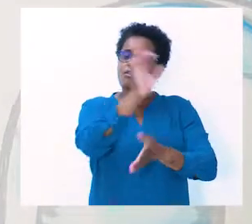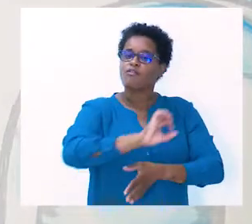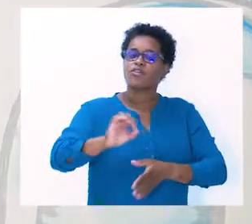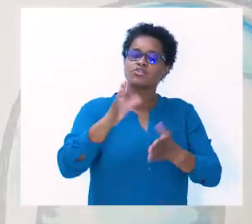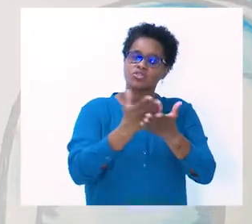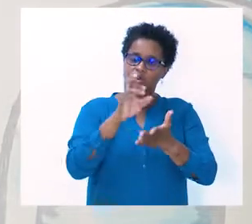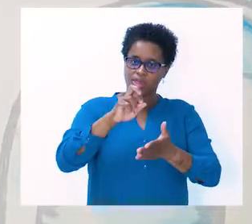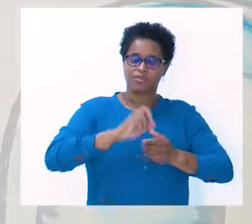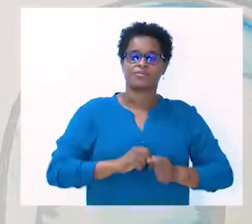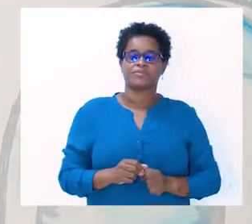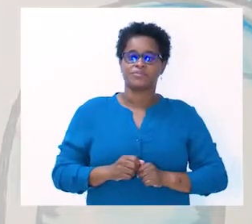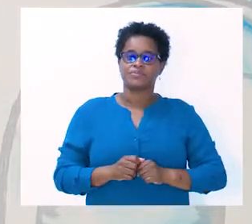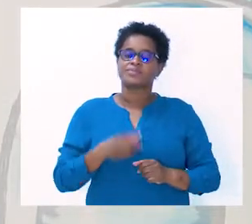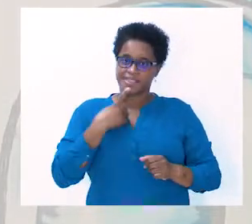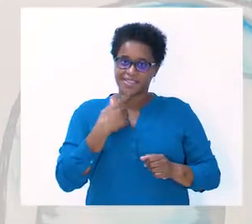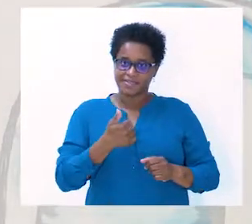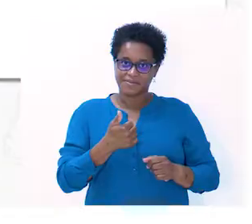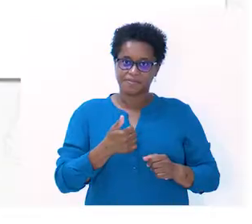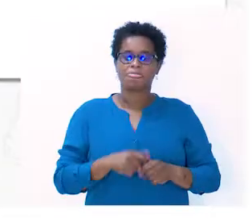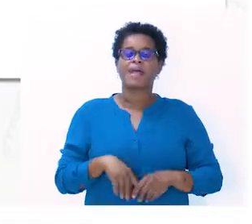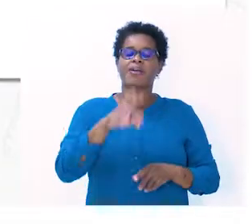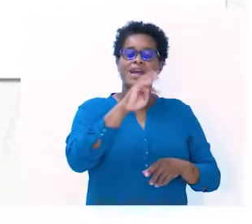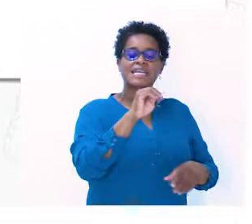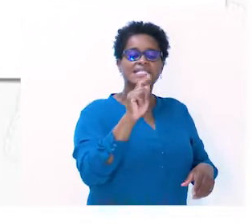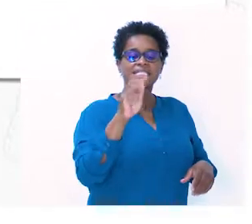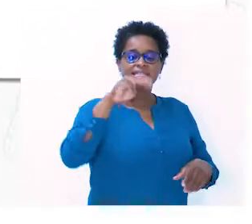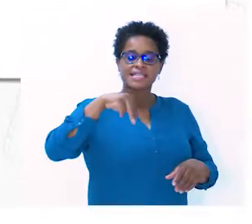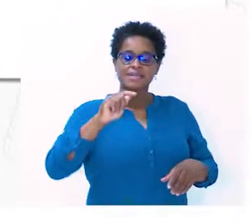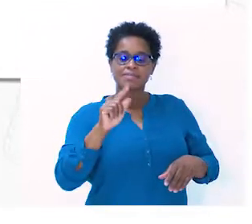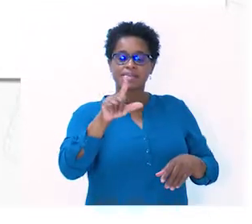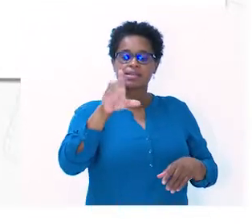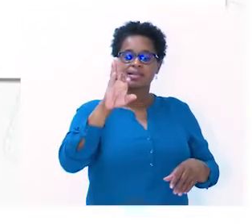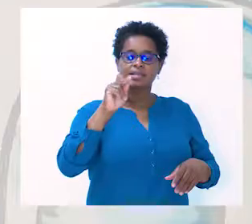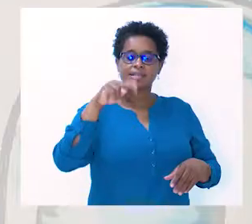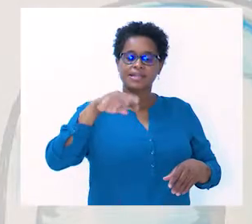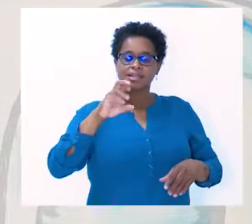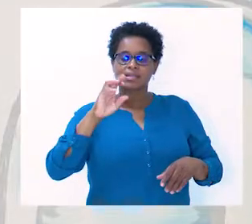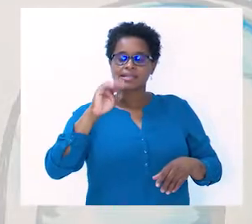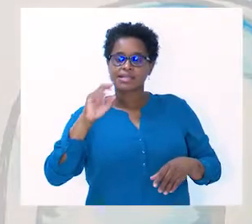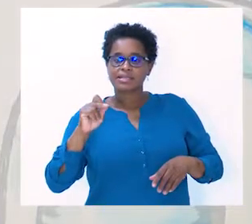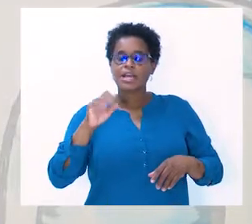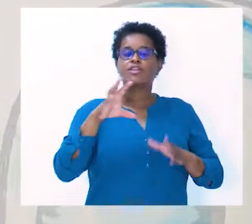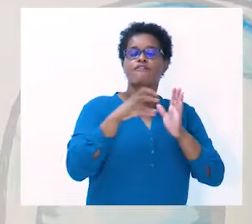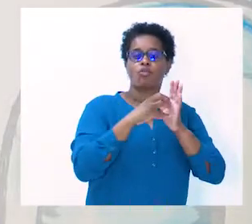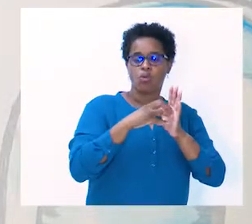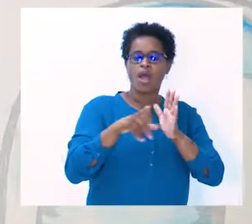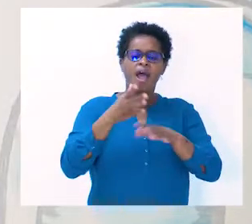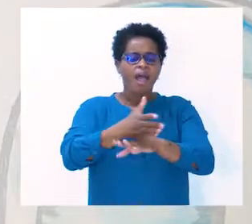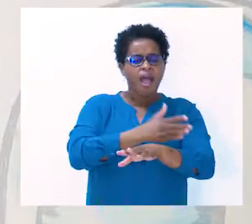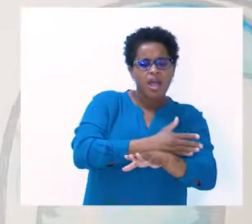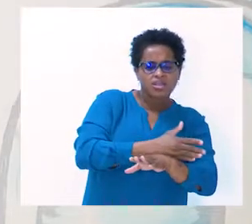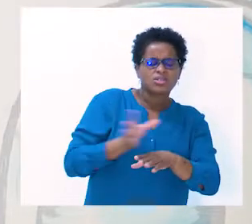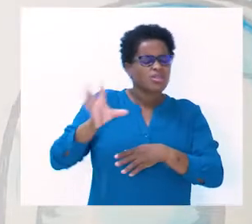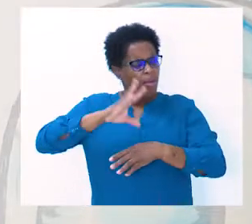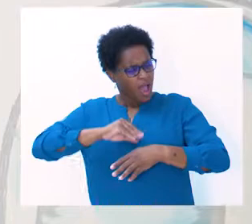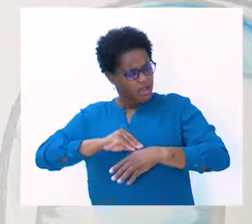do 8º ano. Ok? Semelhança de figuras. Antes de mais, sempre as